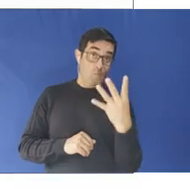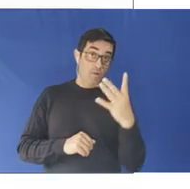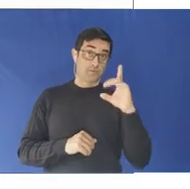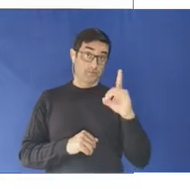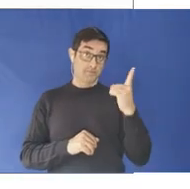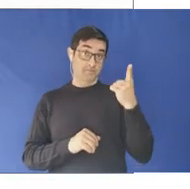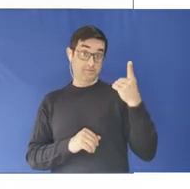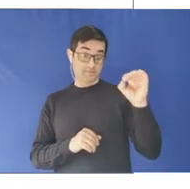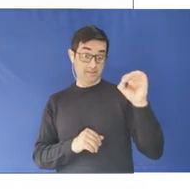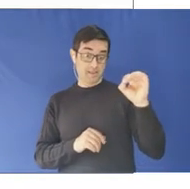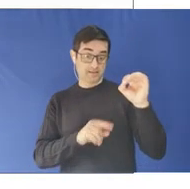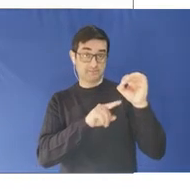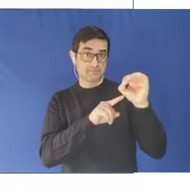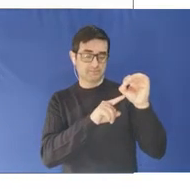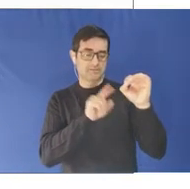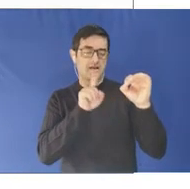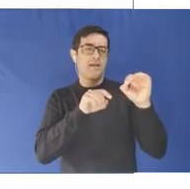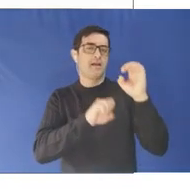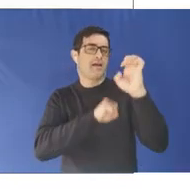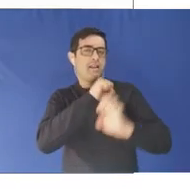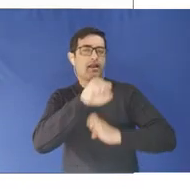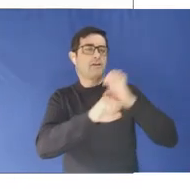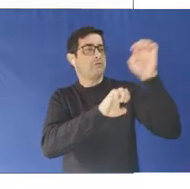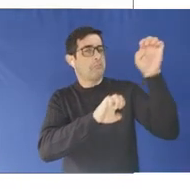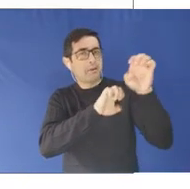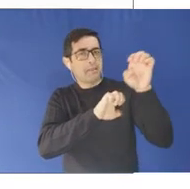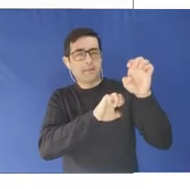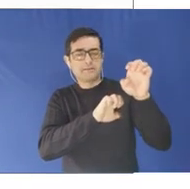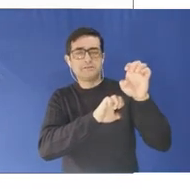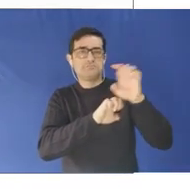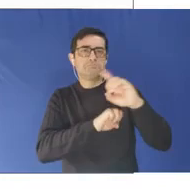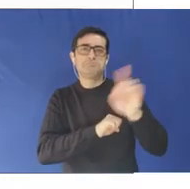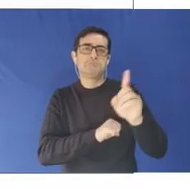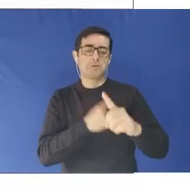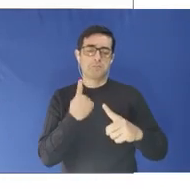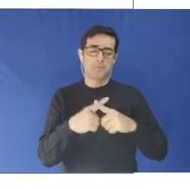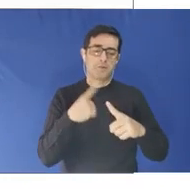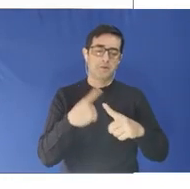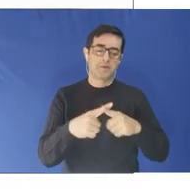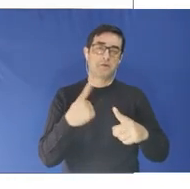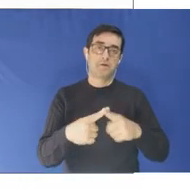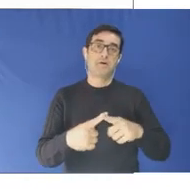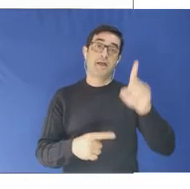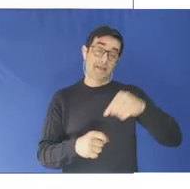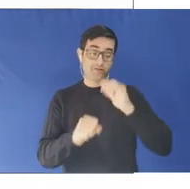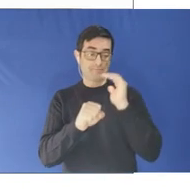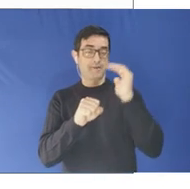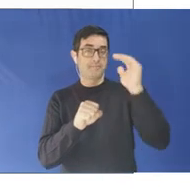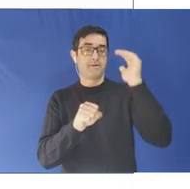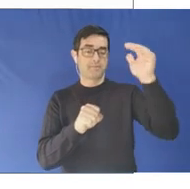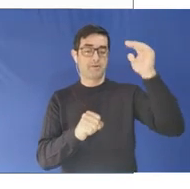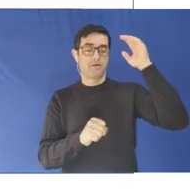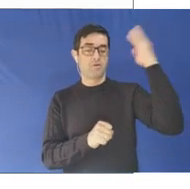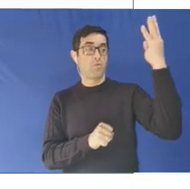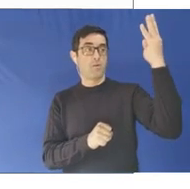elétron aqui, e este elétron aqui não é considerado para blindagem. Por quê? Porque o elétron mais energético está no